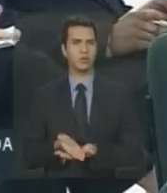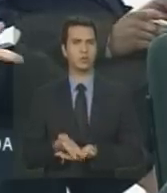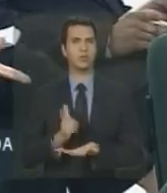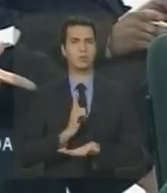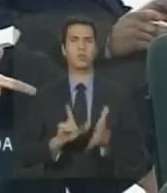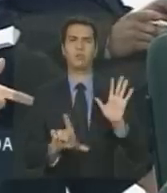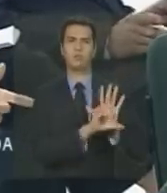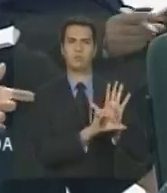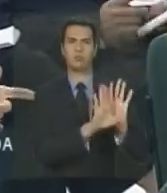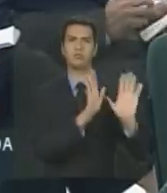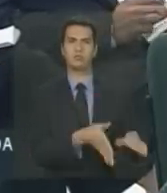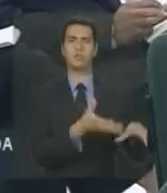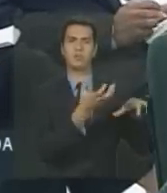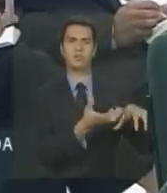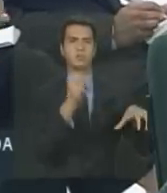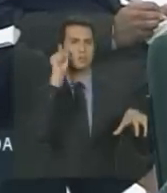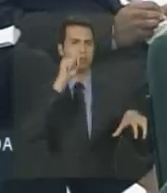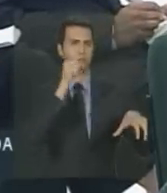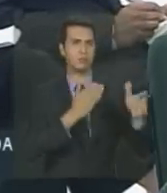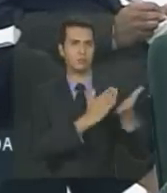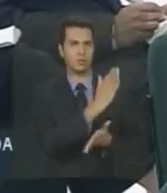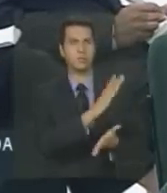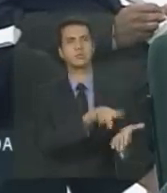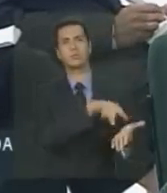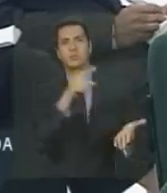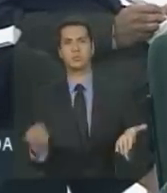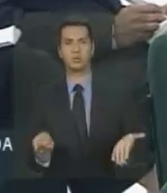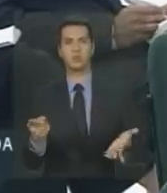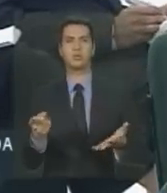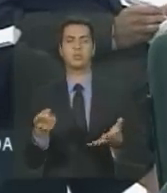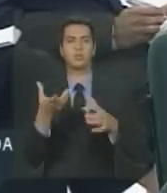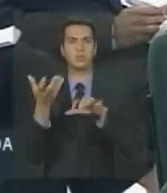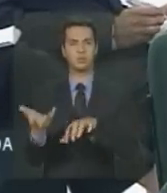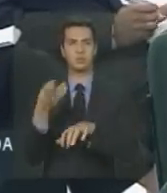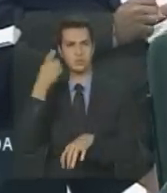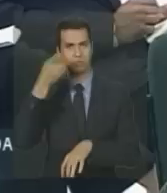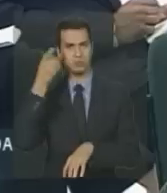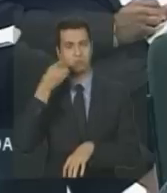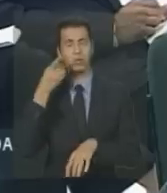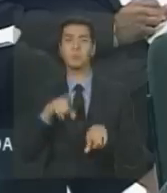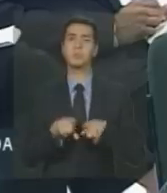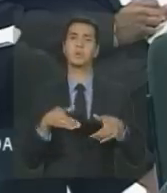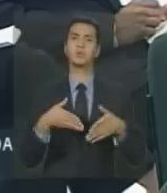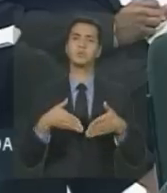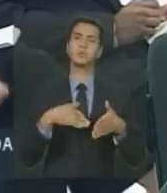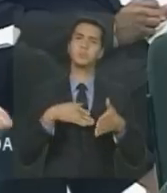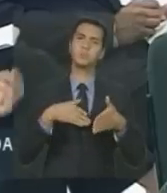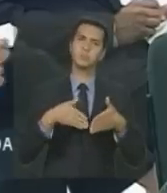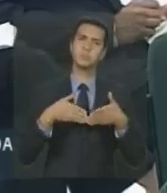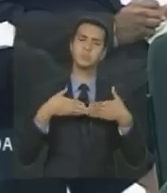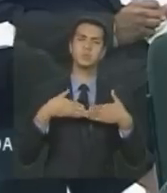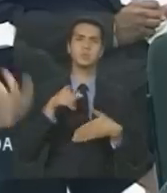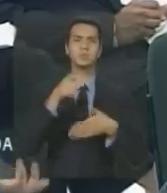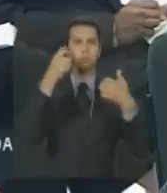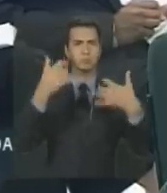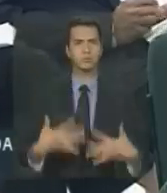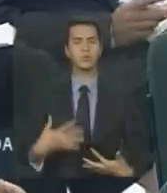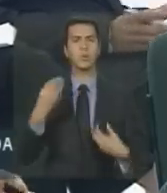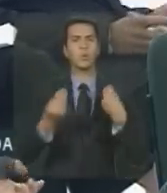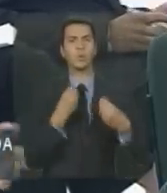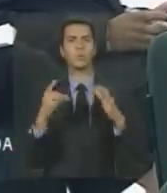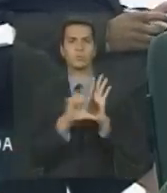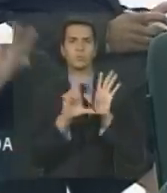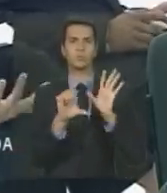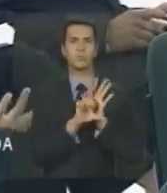Senado foi pra Câmara E aí eu gostaria que os senhores comentassem qual pode ser o empenho do Governo na aprovação dessa lei diante de tantos outros